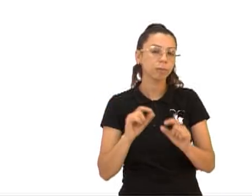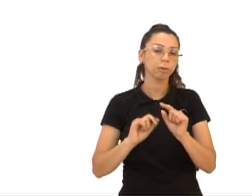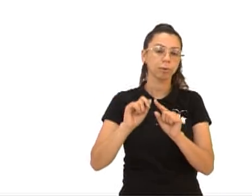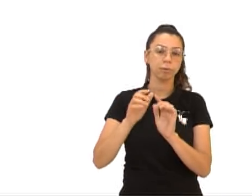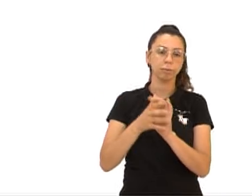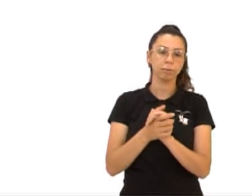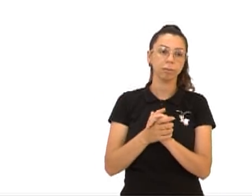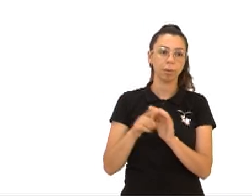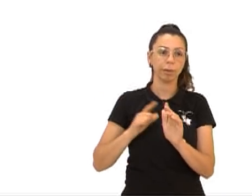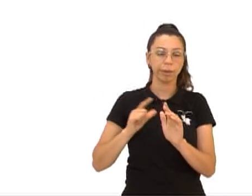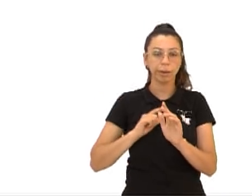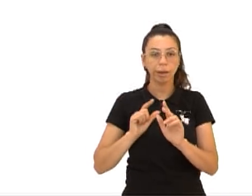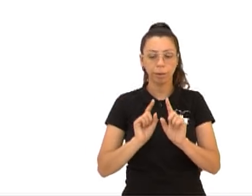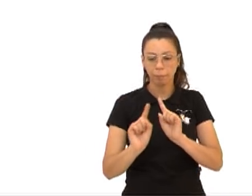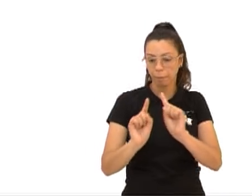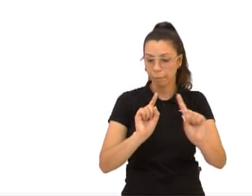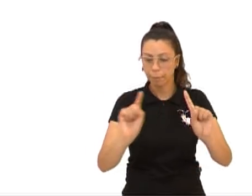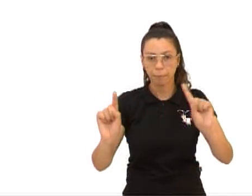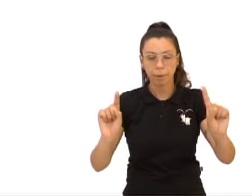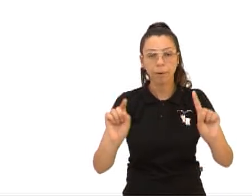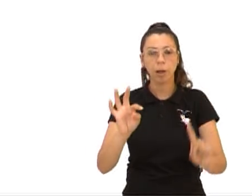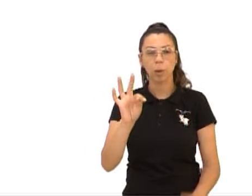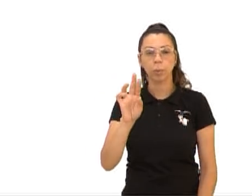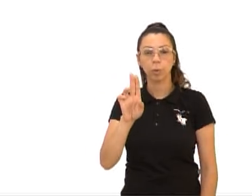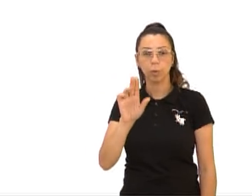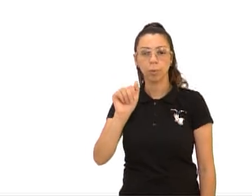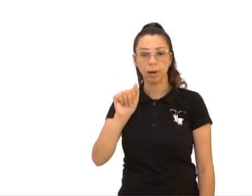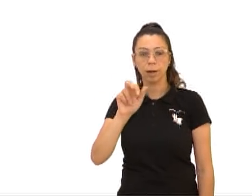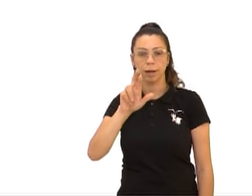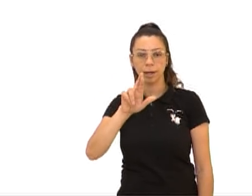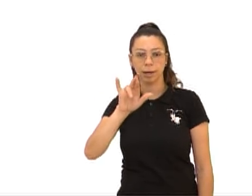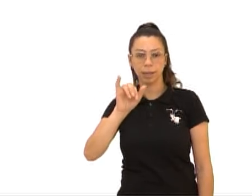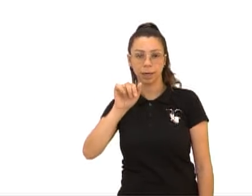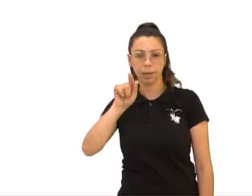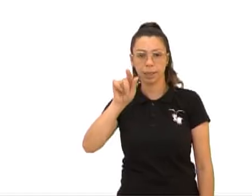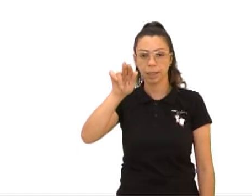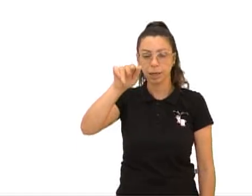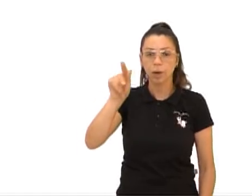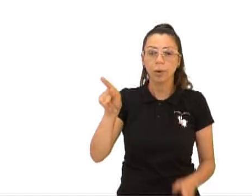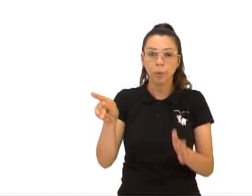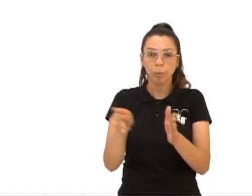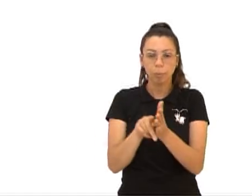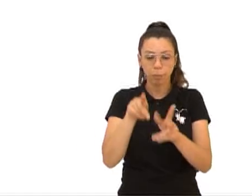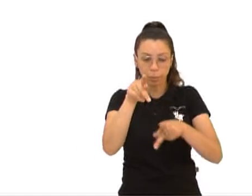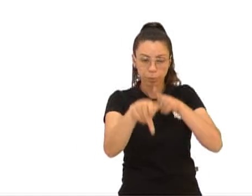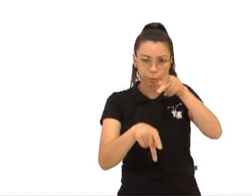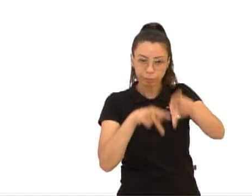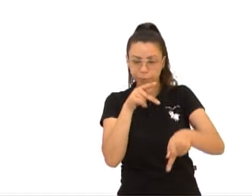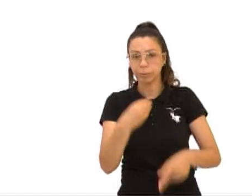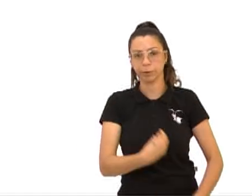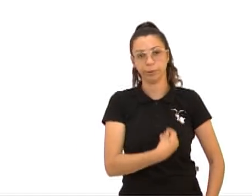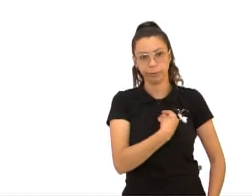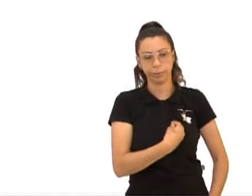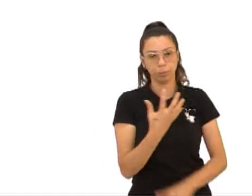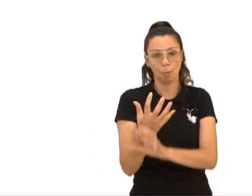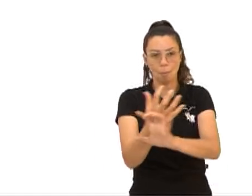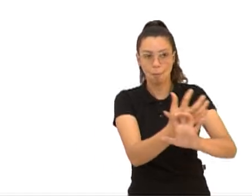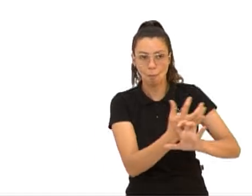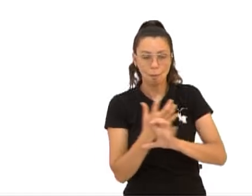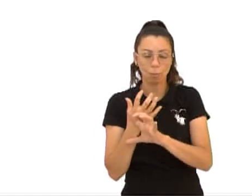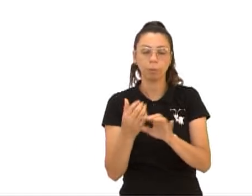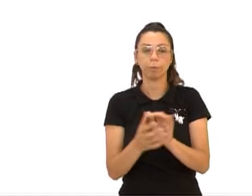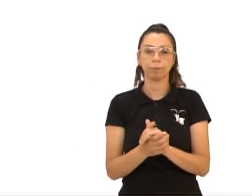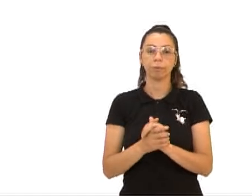de pastores nômades, tuaregues são o povo do deserto da África, né, percorrem no lombo dos seus camelos os últimos